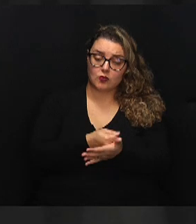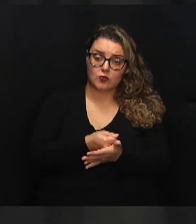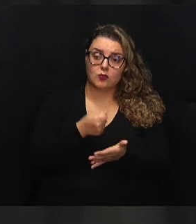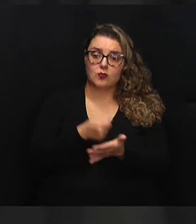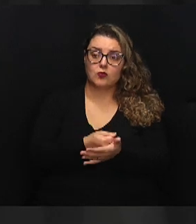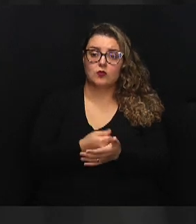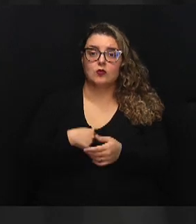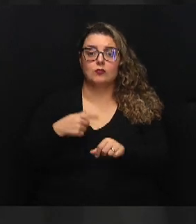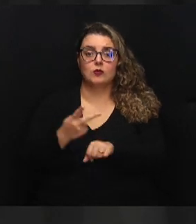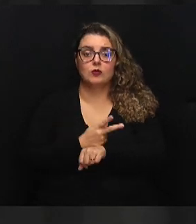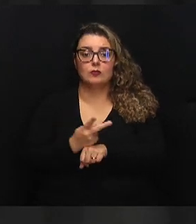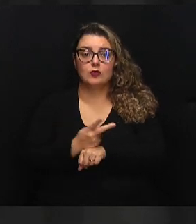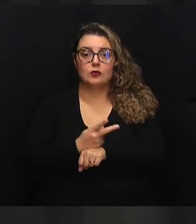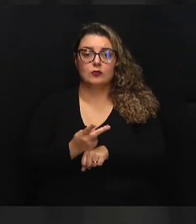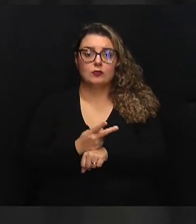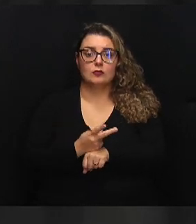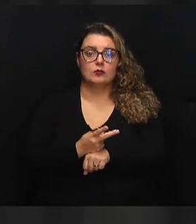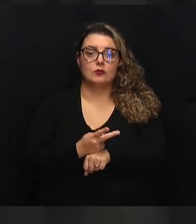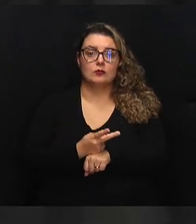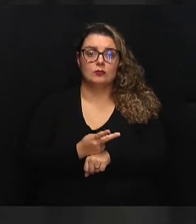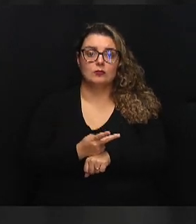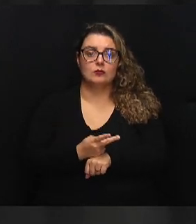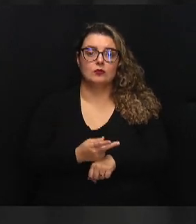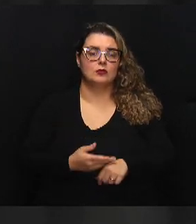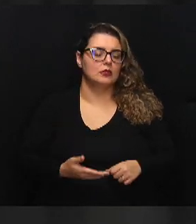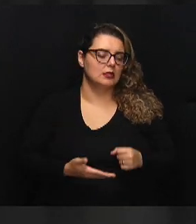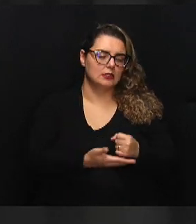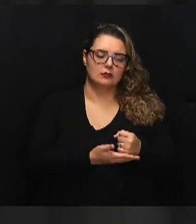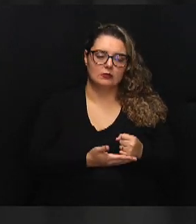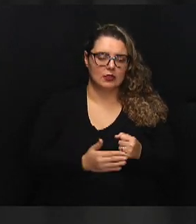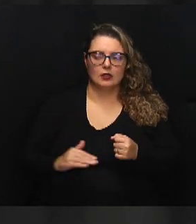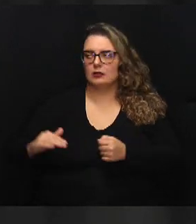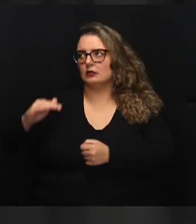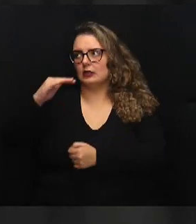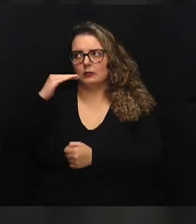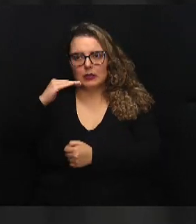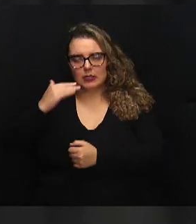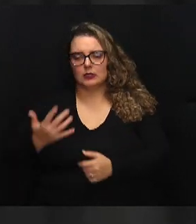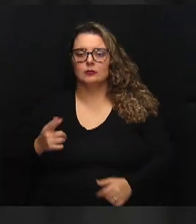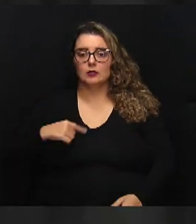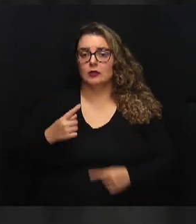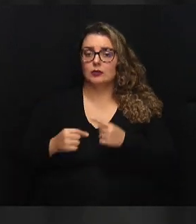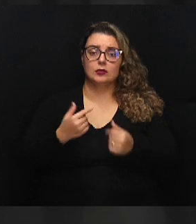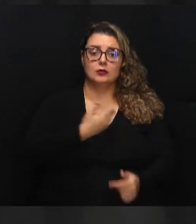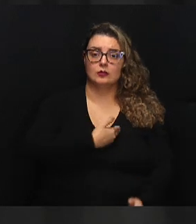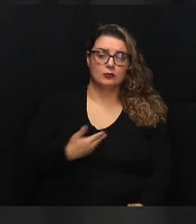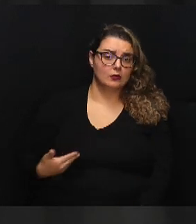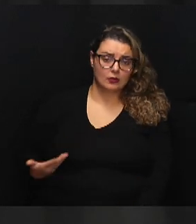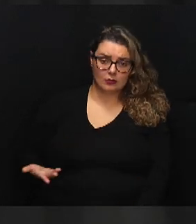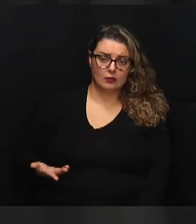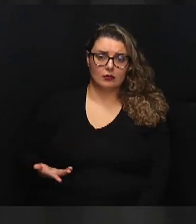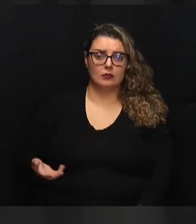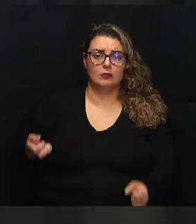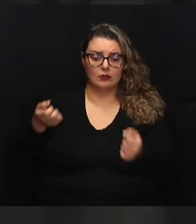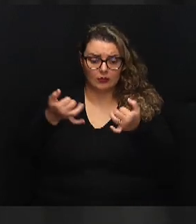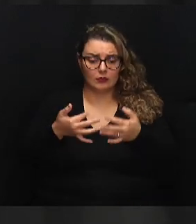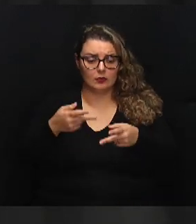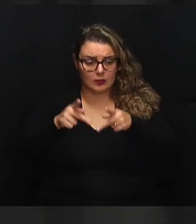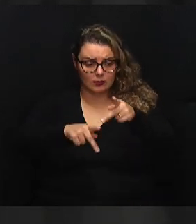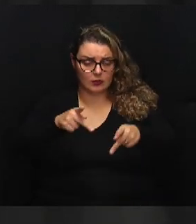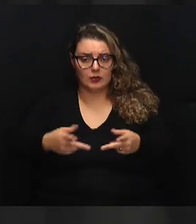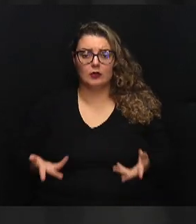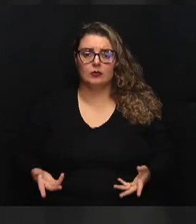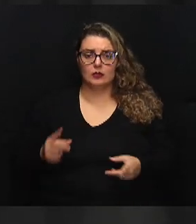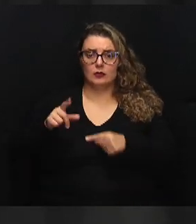vou atrás, porque é um direito... Desde a mínima à máxima. Desde a mínima até a máxima, porque é o dinheiro do povo e que eu tenho que dar satisfação para o povo,